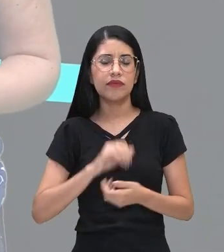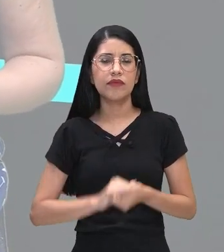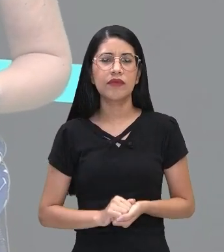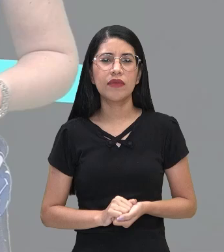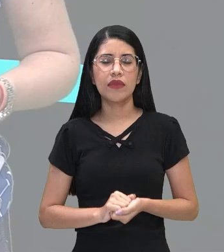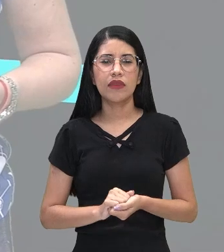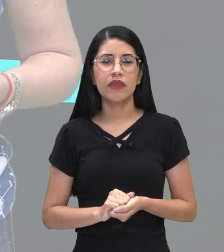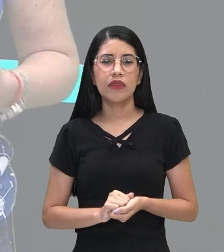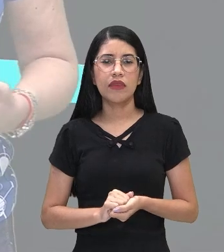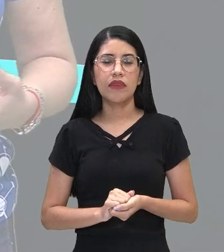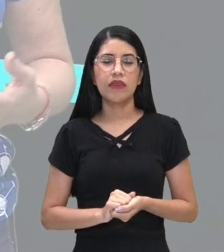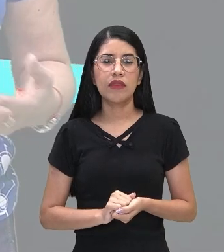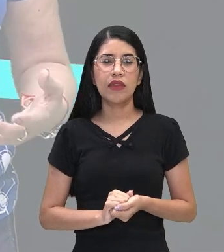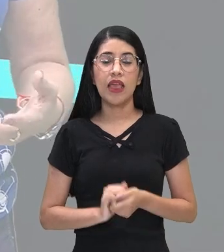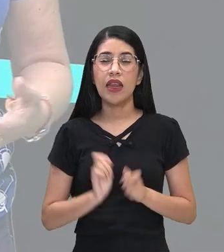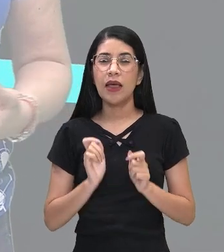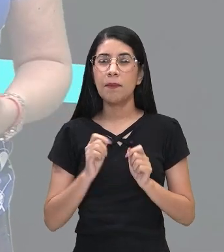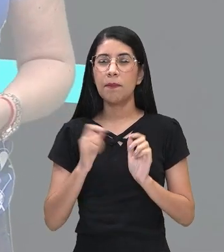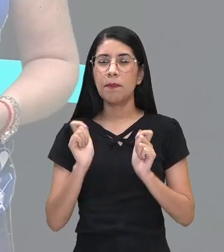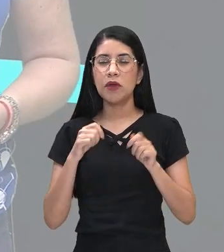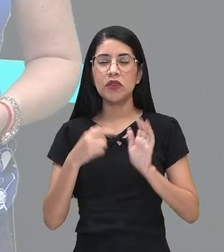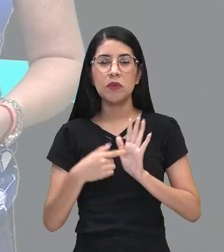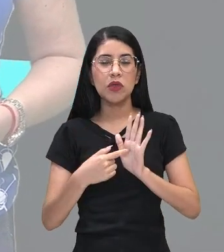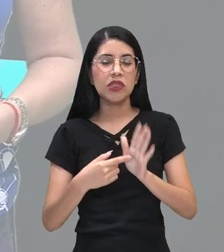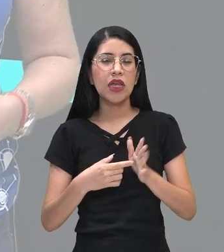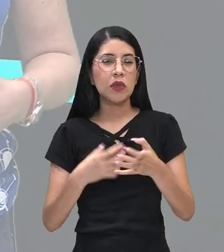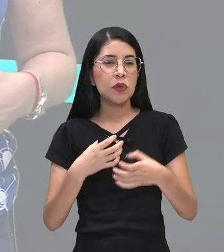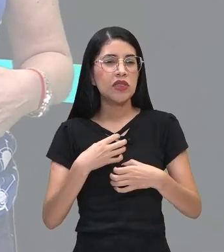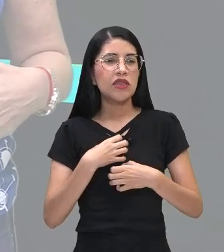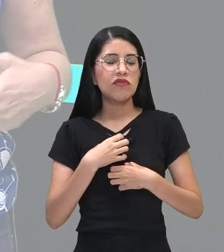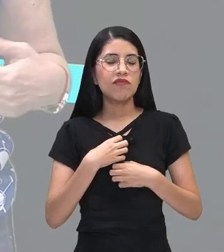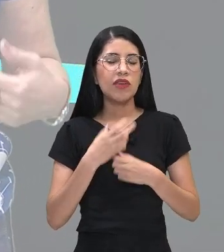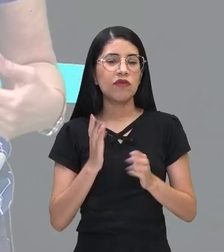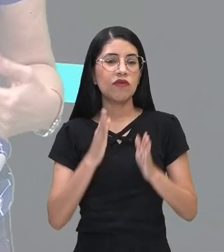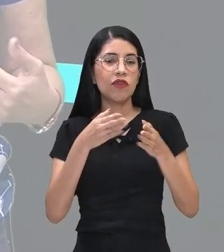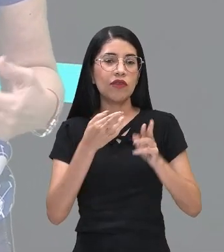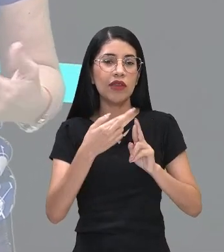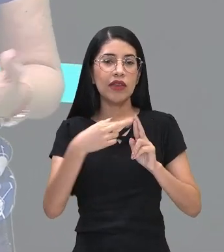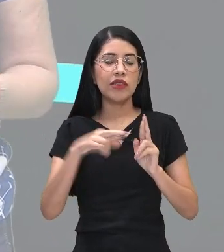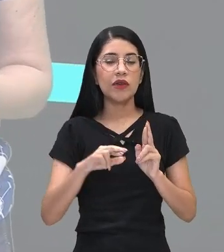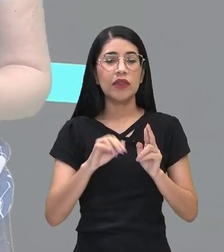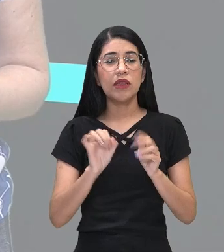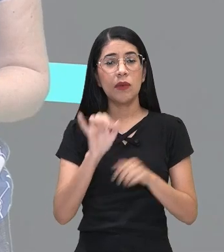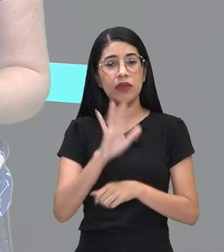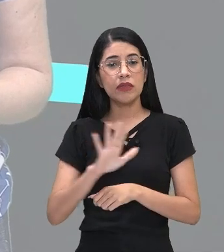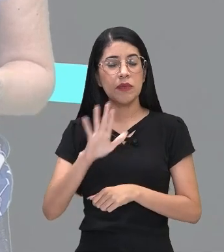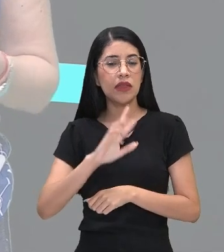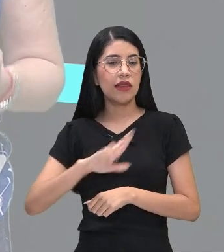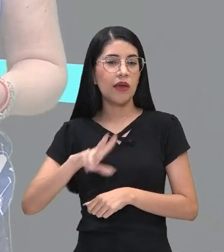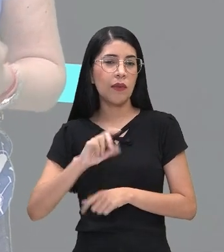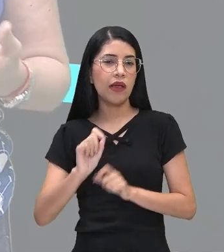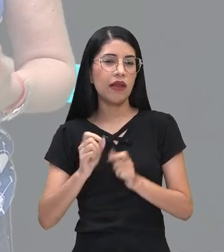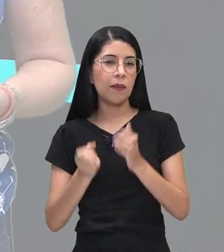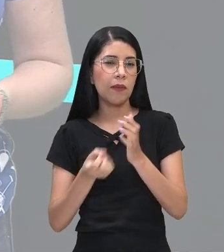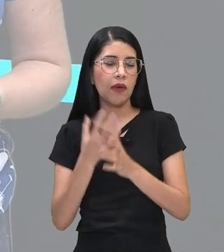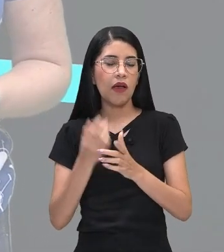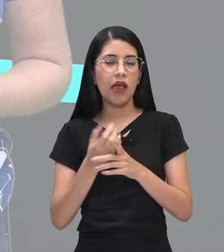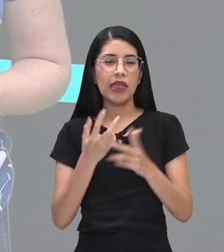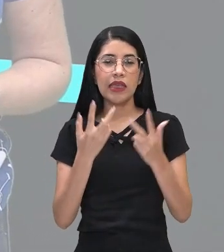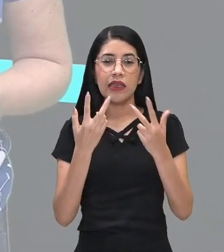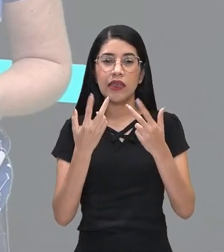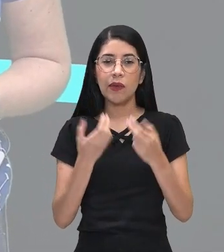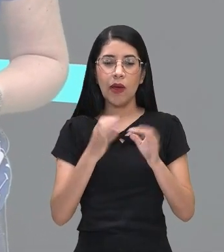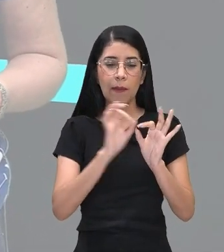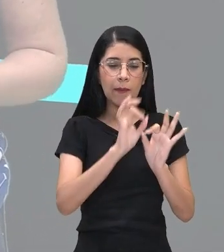deformação era para transmitir sentimentos religiosos. As figuras nem sempre eram produzidas nas